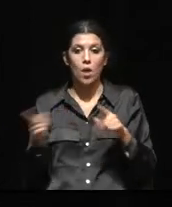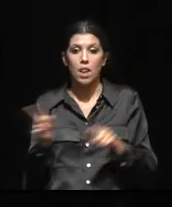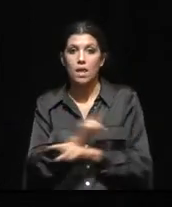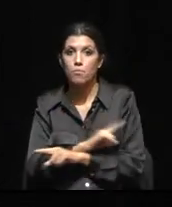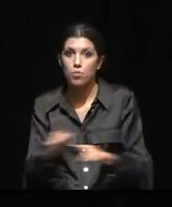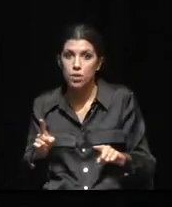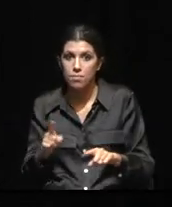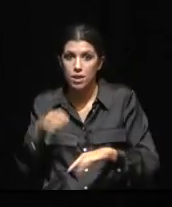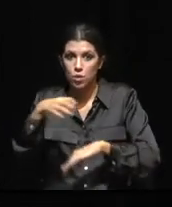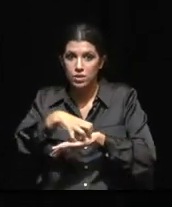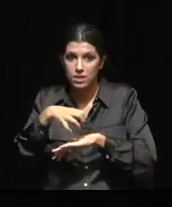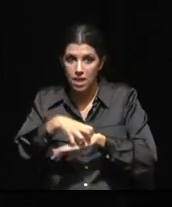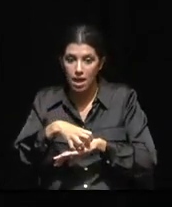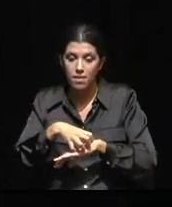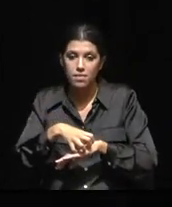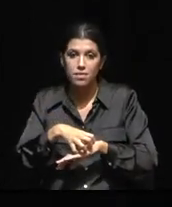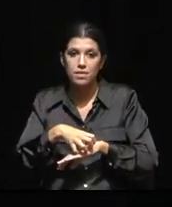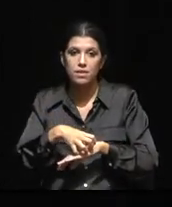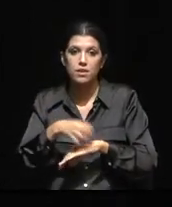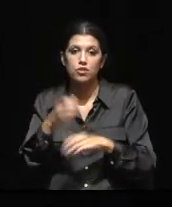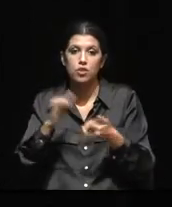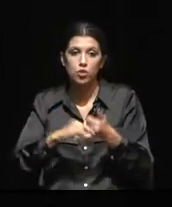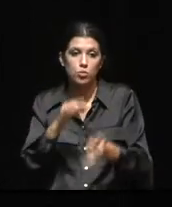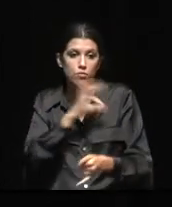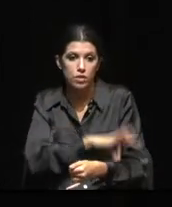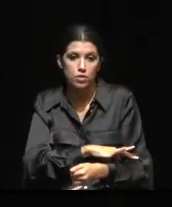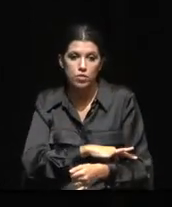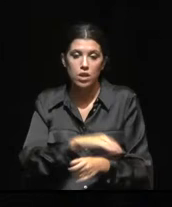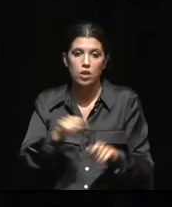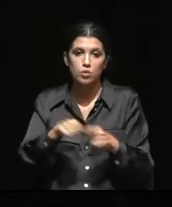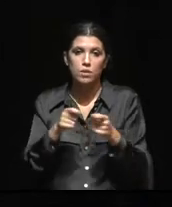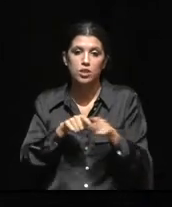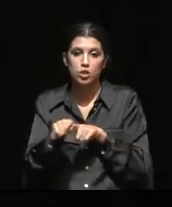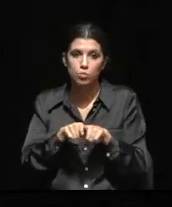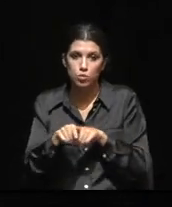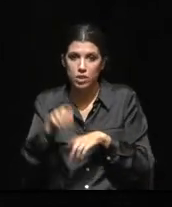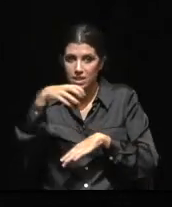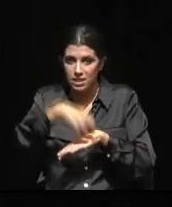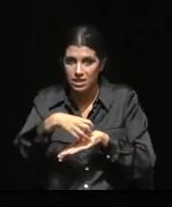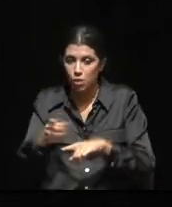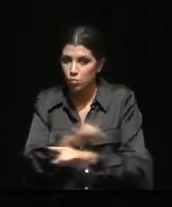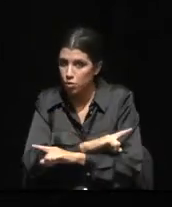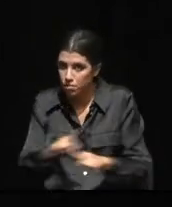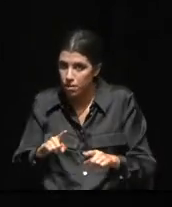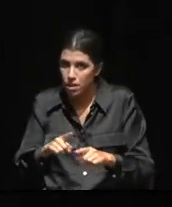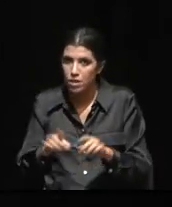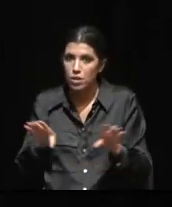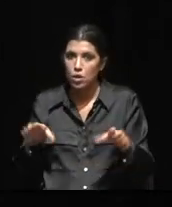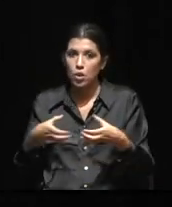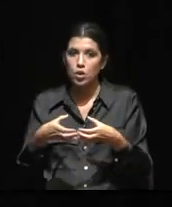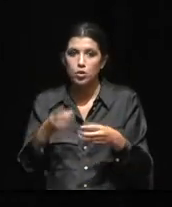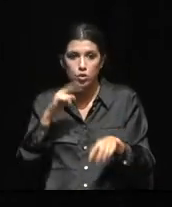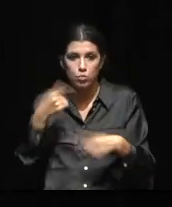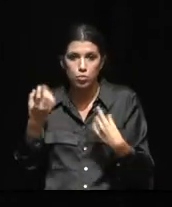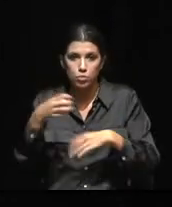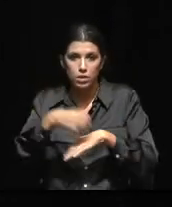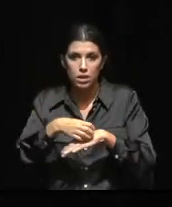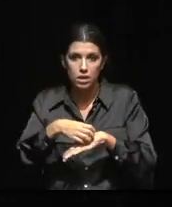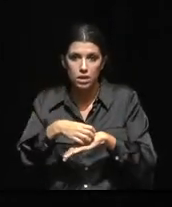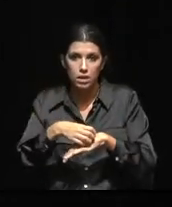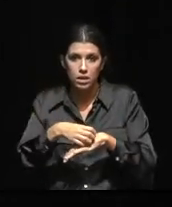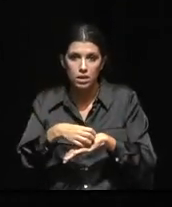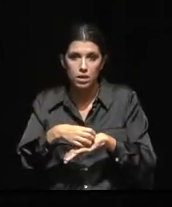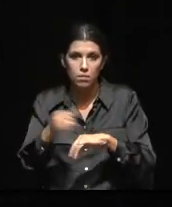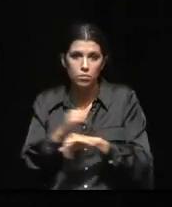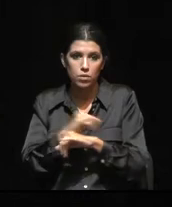associações eh profissionais os partidos políticos e as organizações públicas e